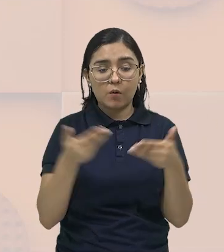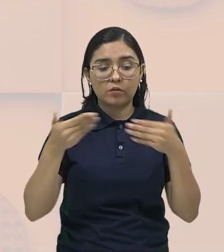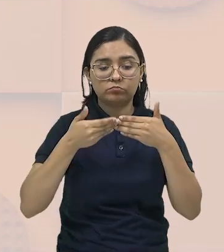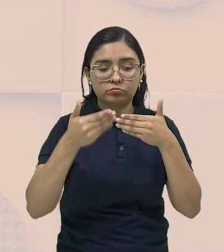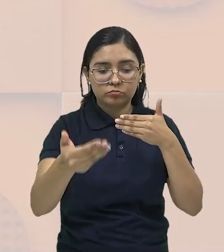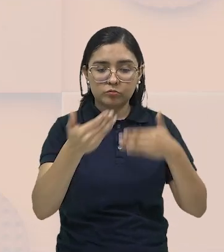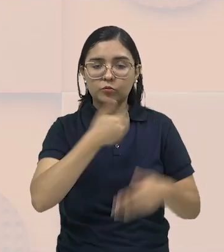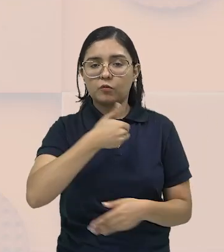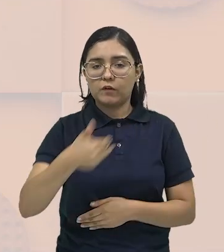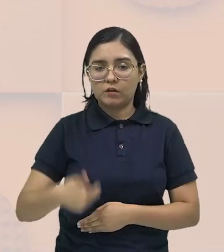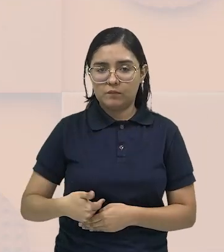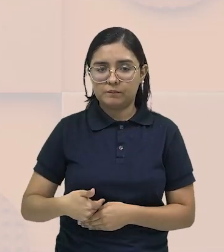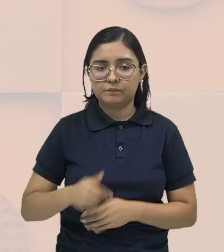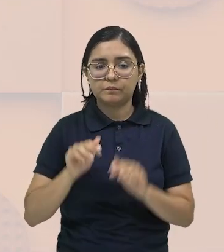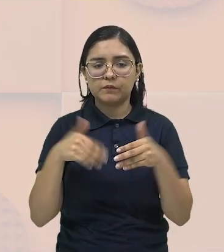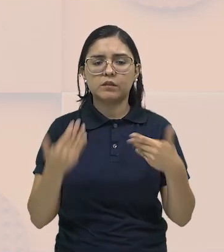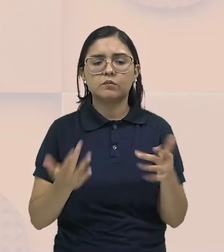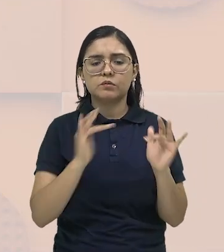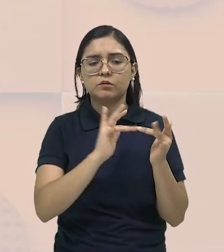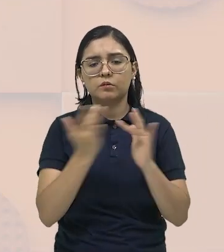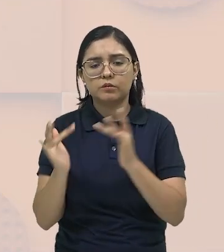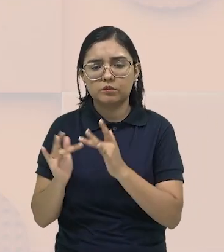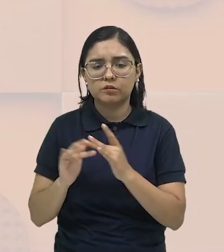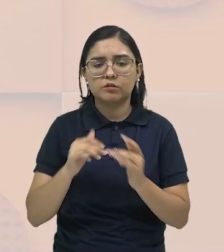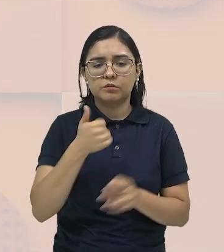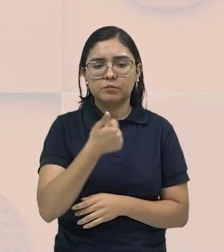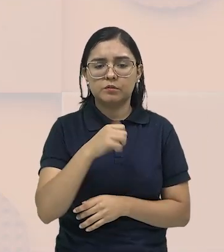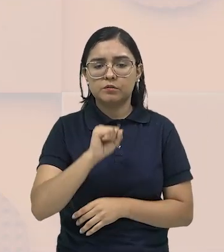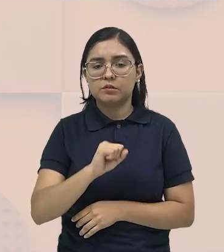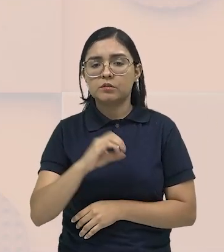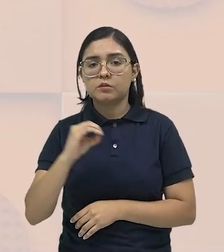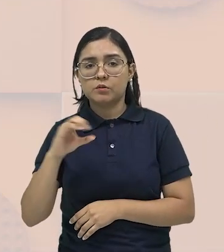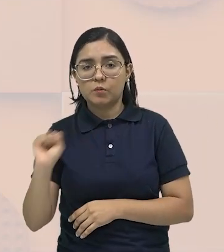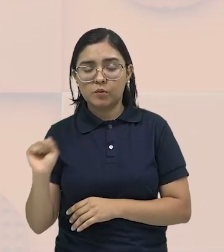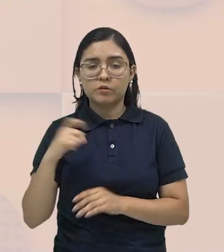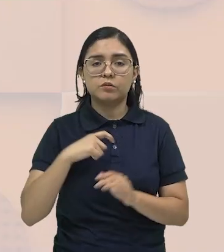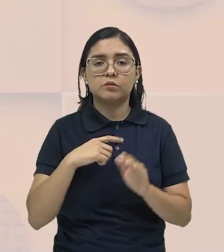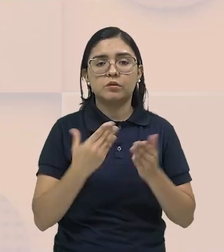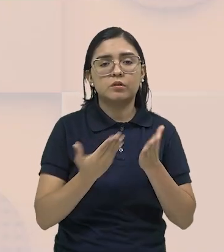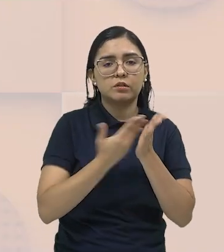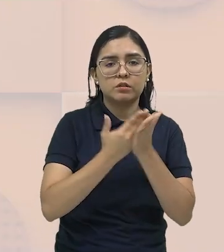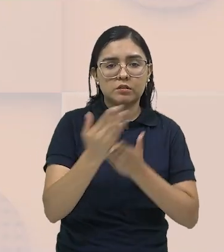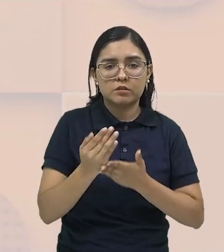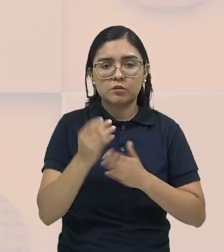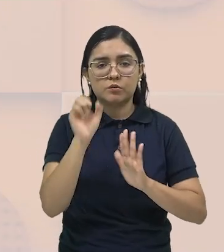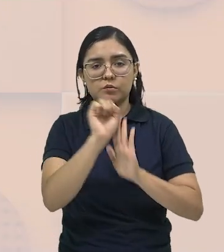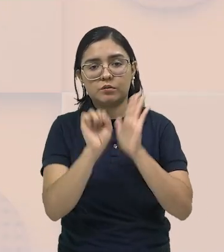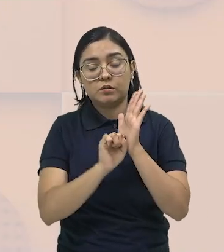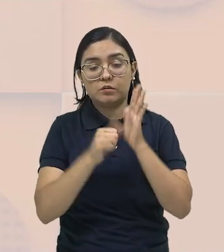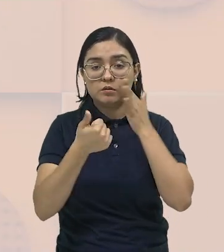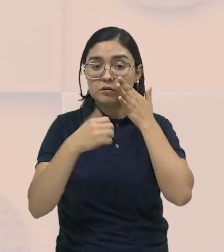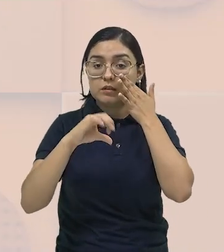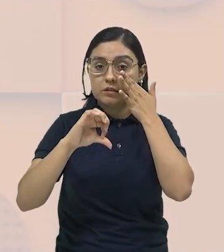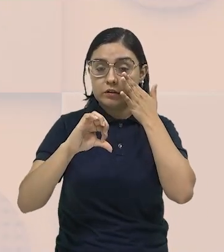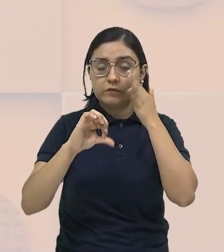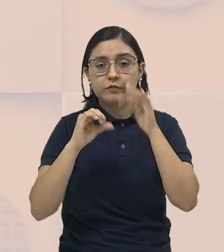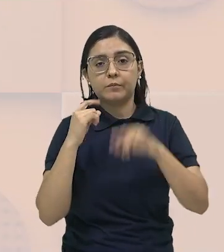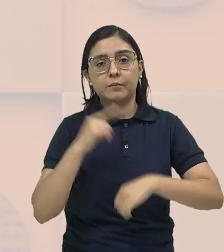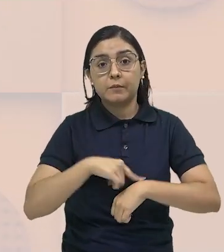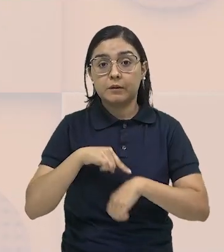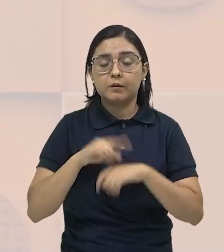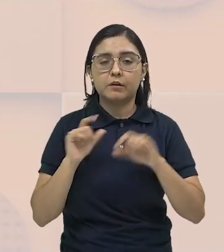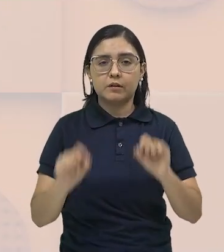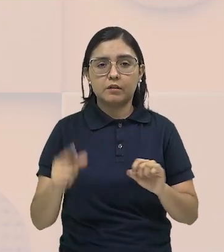governar. Então, nesse contexto de 1808, iniciozinho de século XIX, que é o momento em que